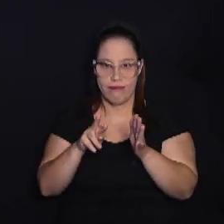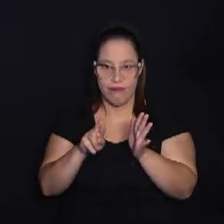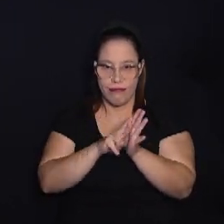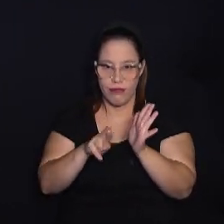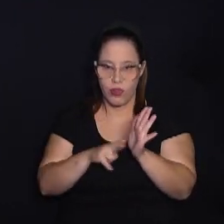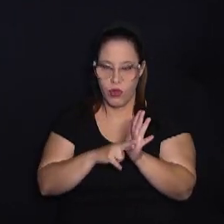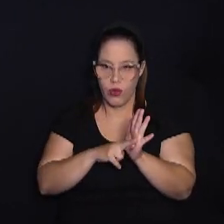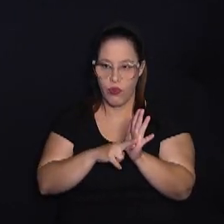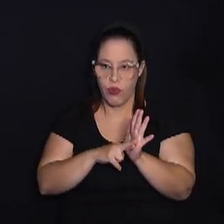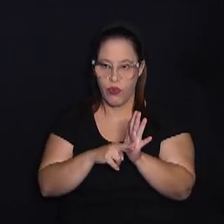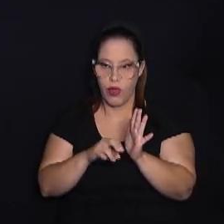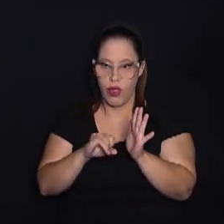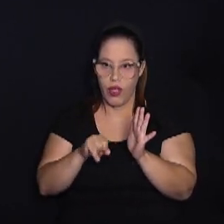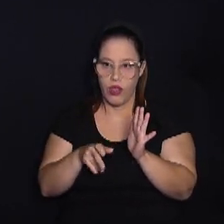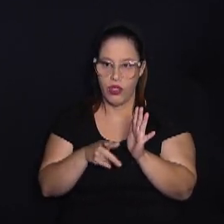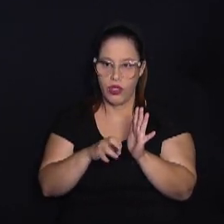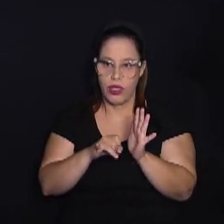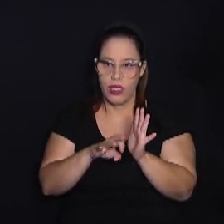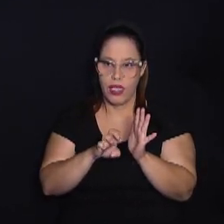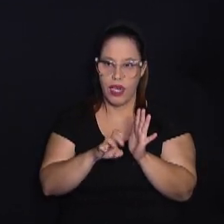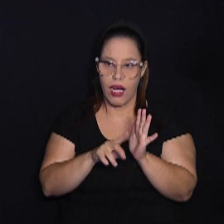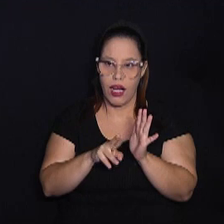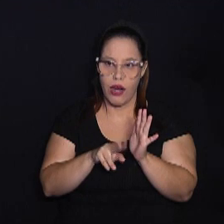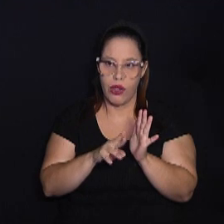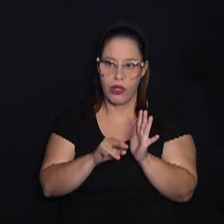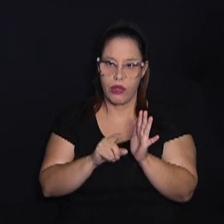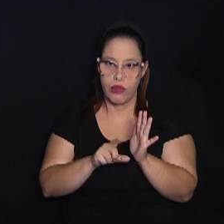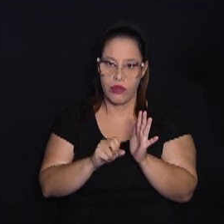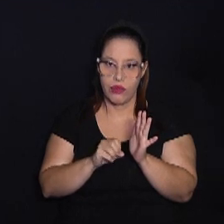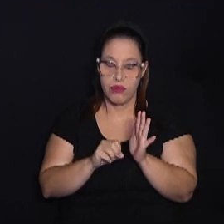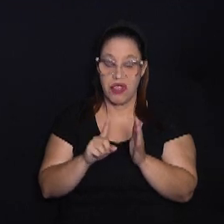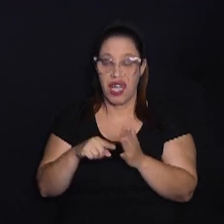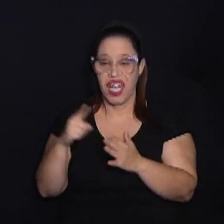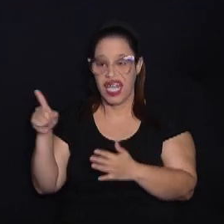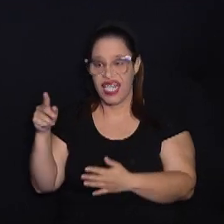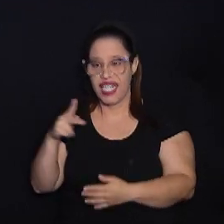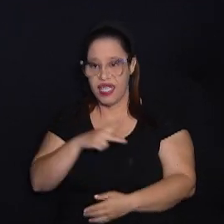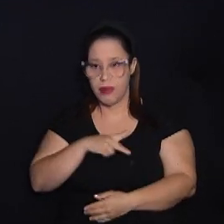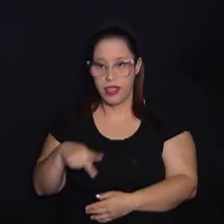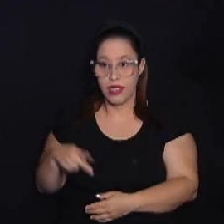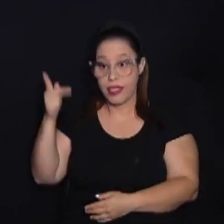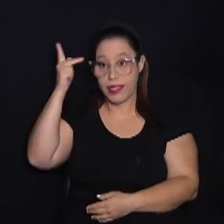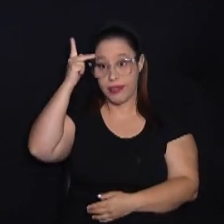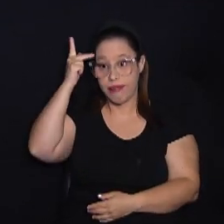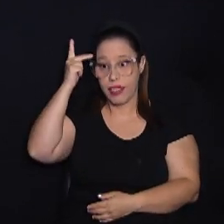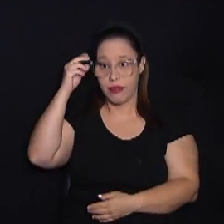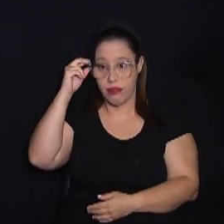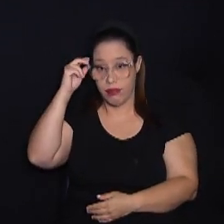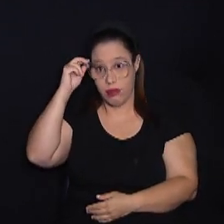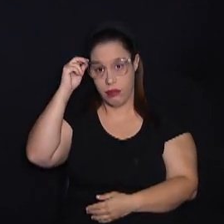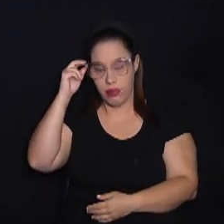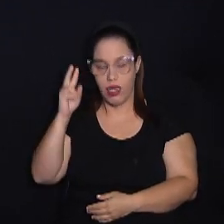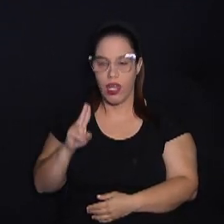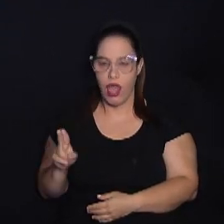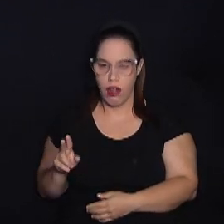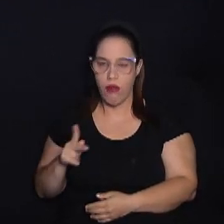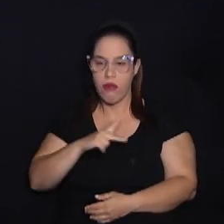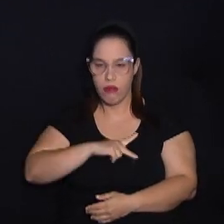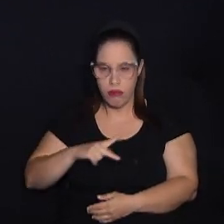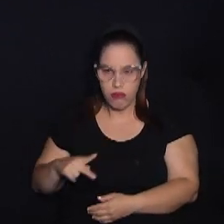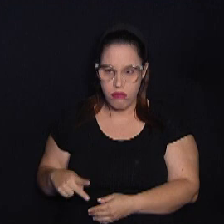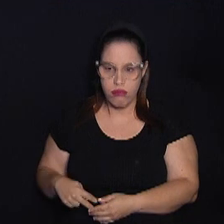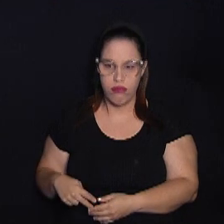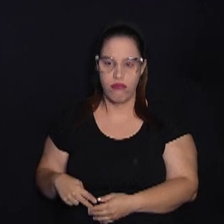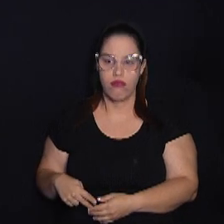João Carlos Castilho Garcia, presidente da AEC São Paulo. E, em nome do presidente